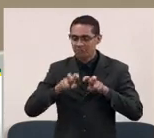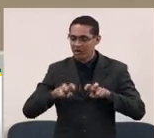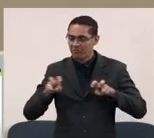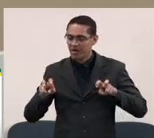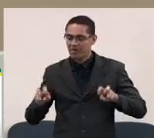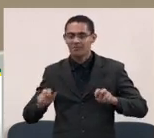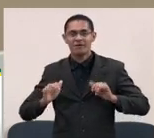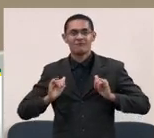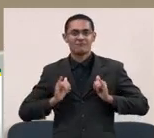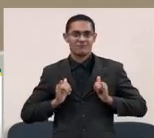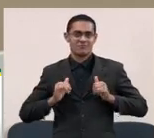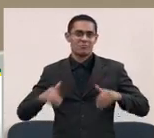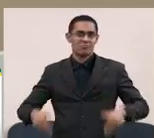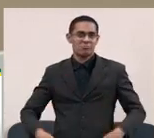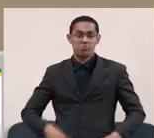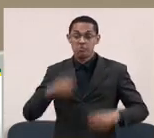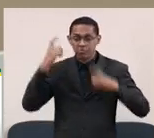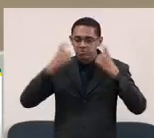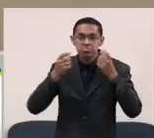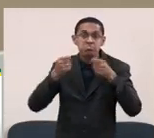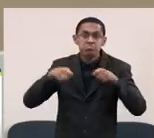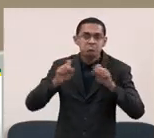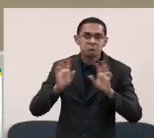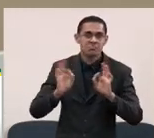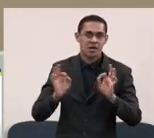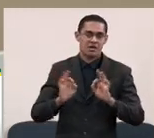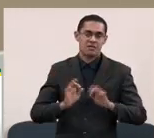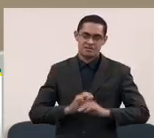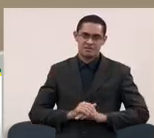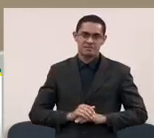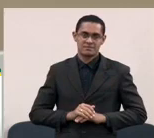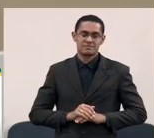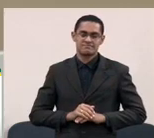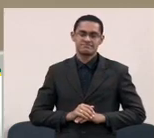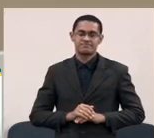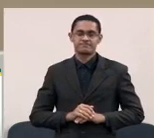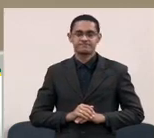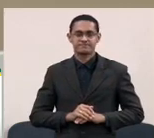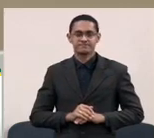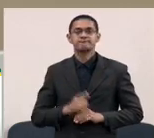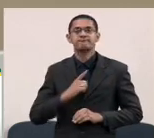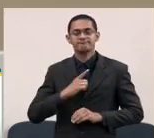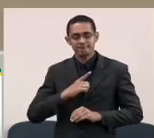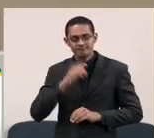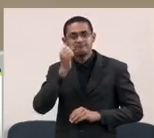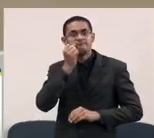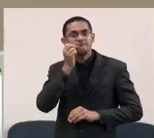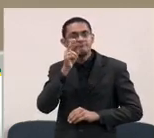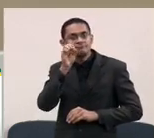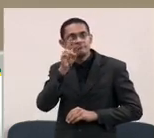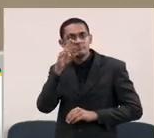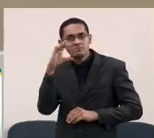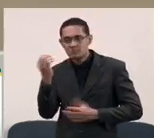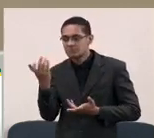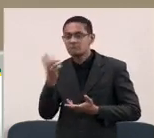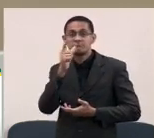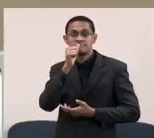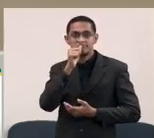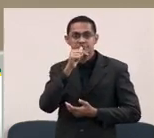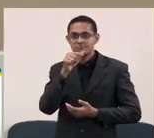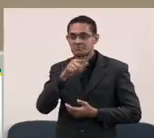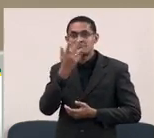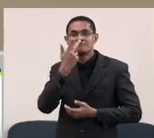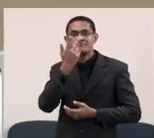vontade, sem se preocupar se os filhos estavam incomodando ou não. Nós levamos o suco, nós levamos a água, e as